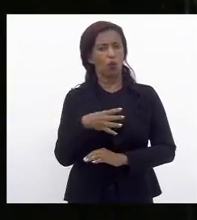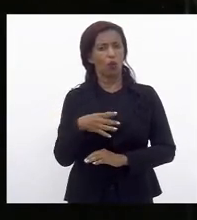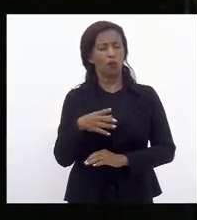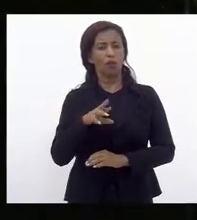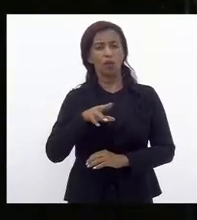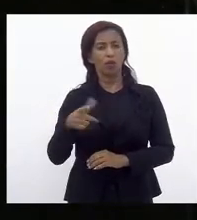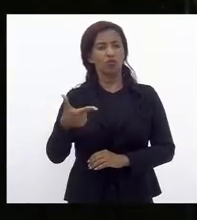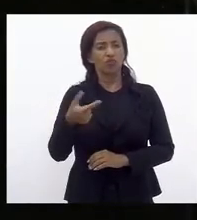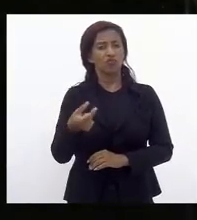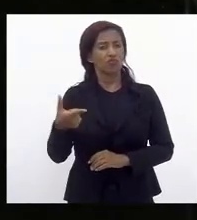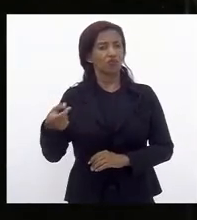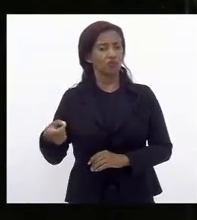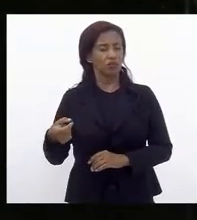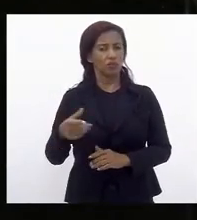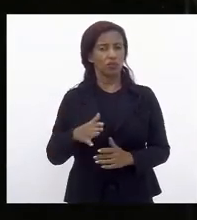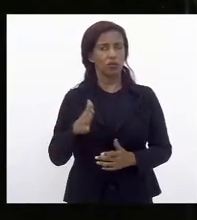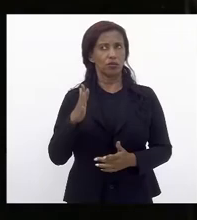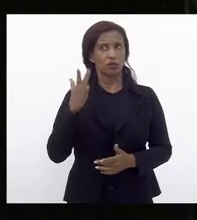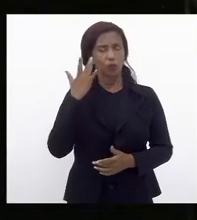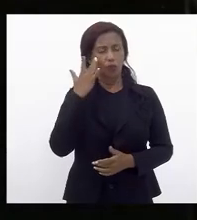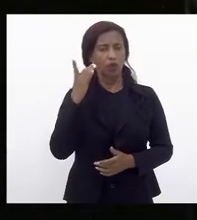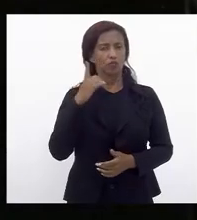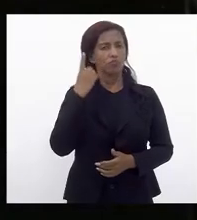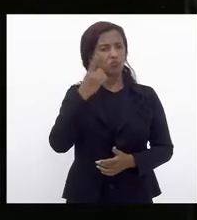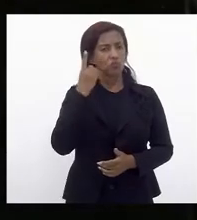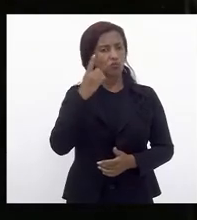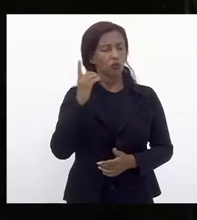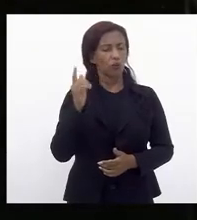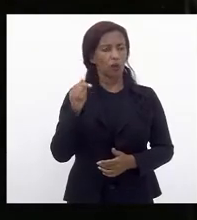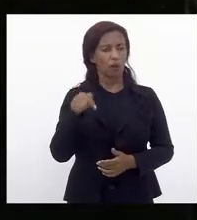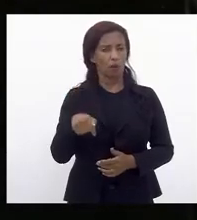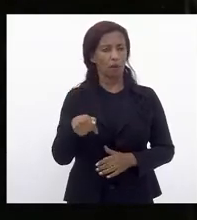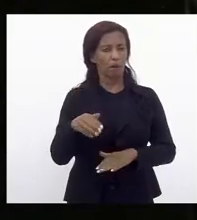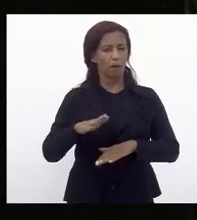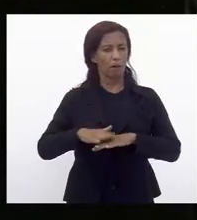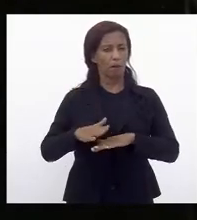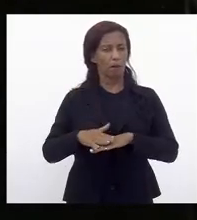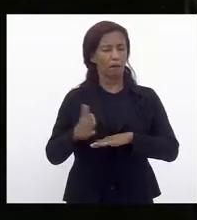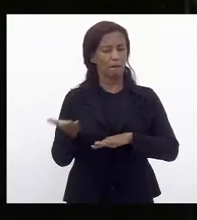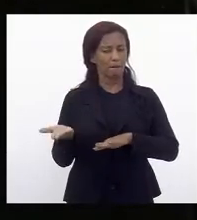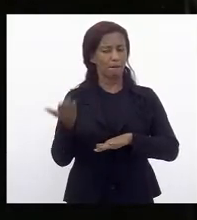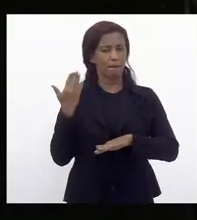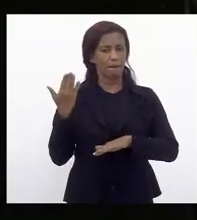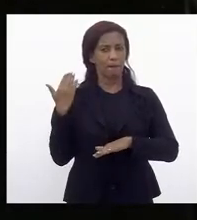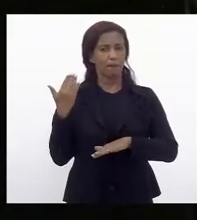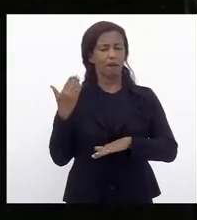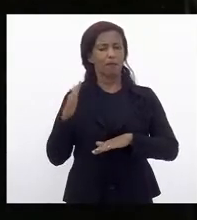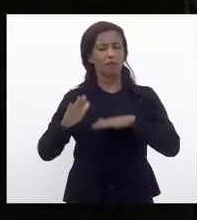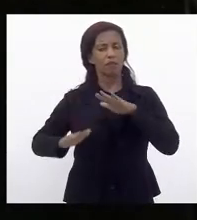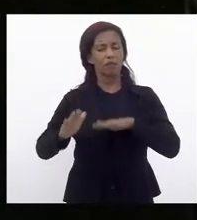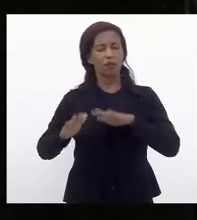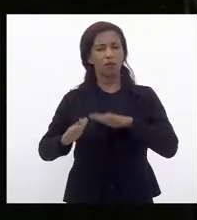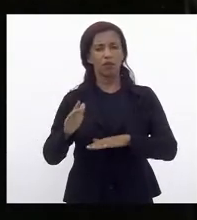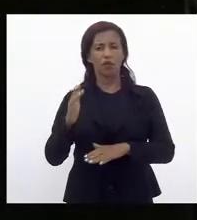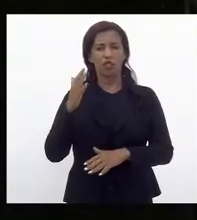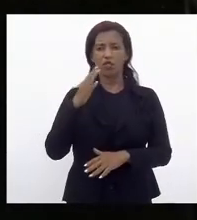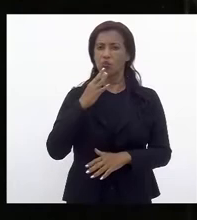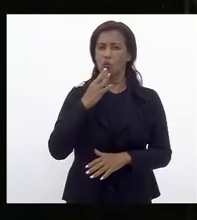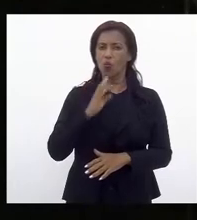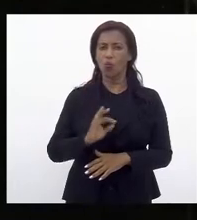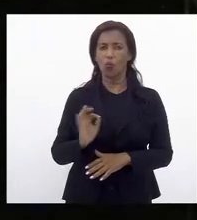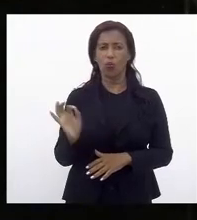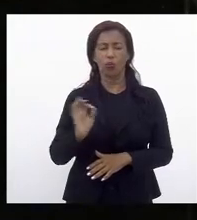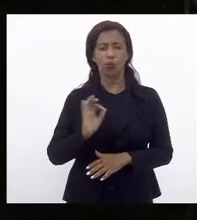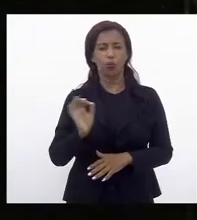2020. Né? Acho que os deputados e deputadas de primeiro mandato talvez não tenham